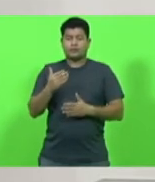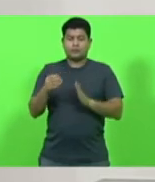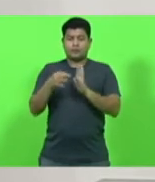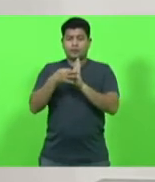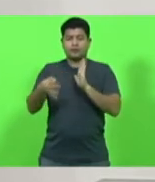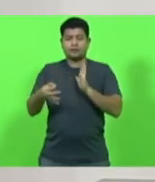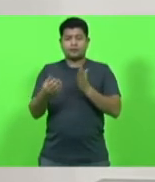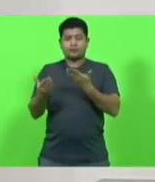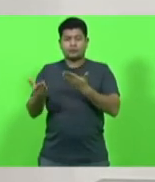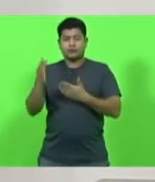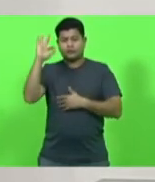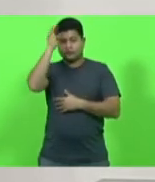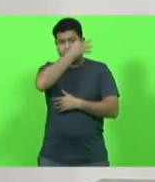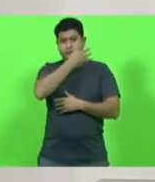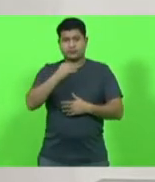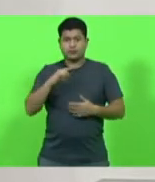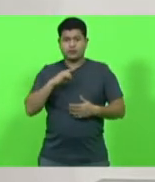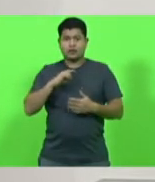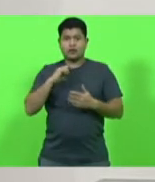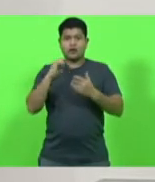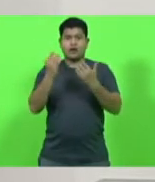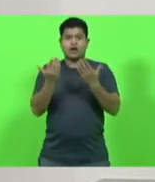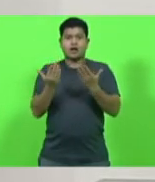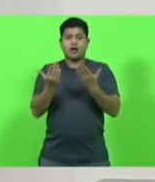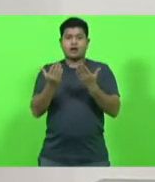Fabiano e ela teria um parecer contrário.